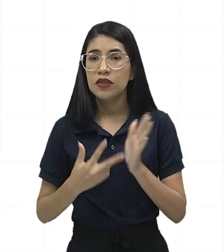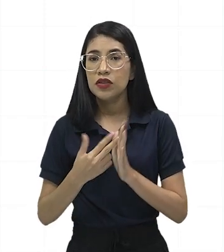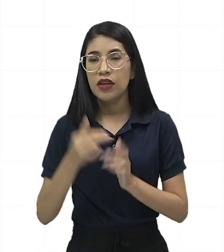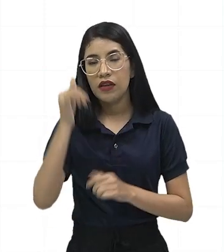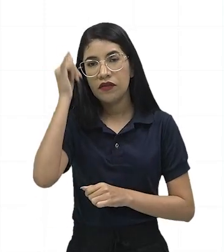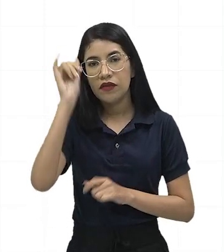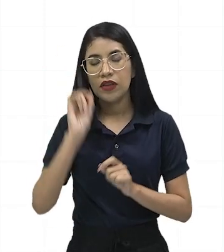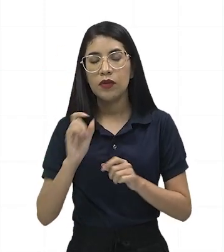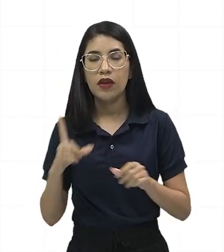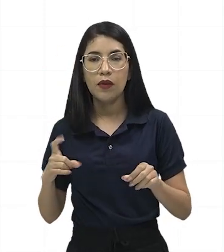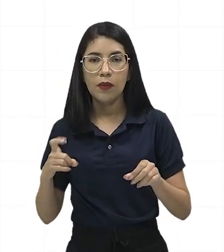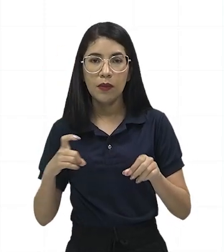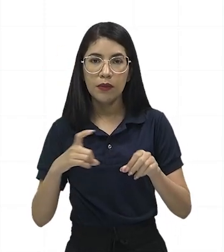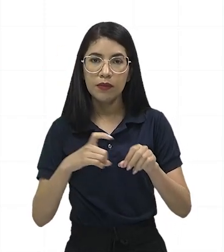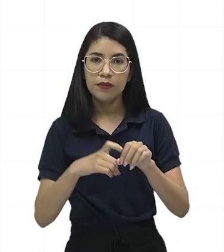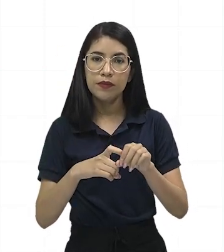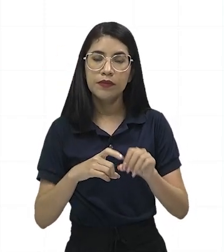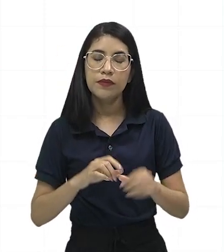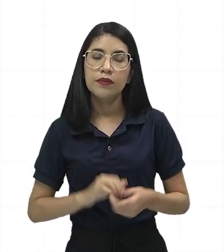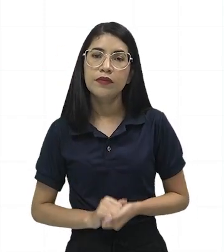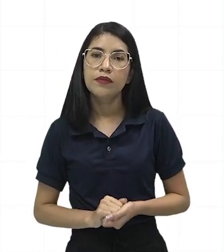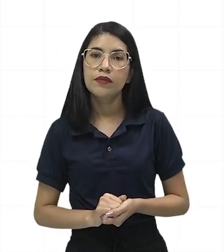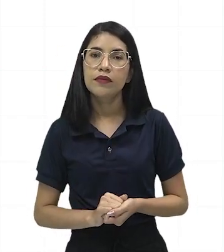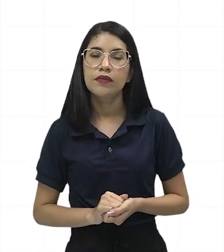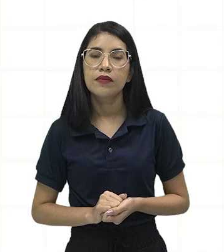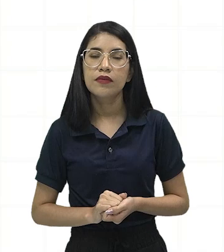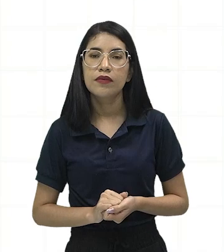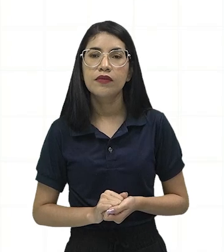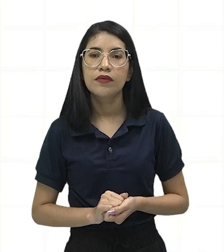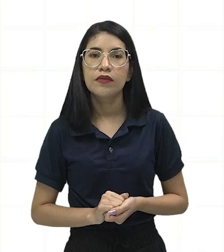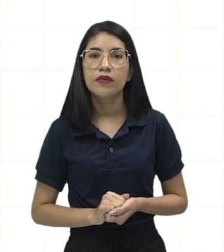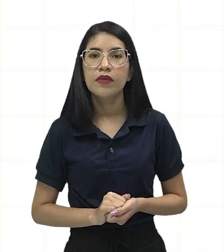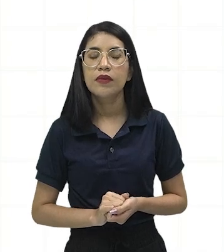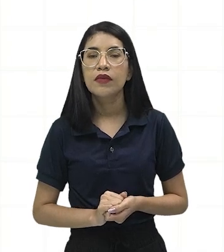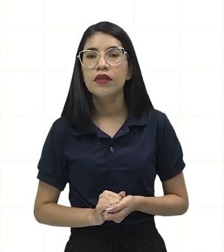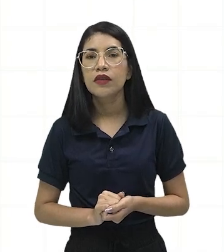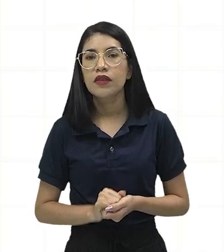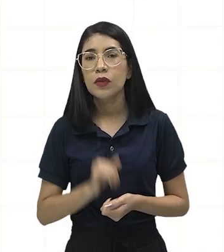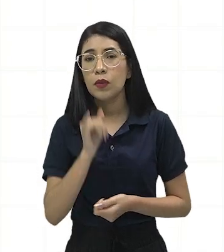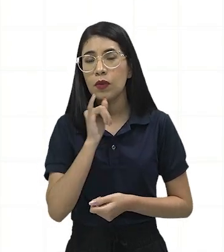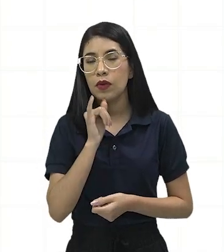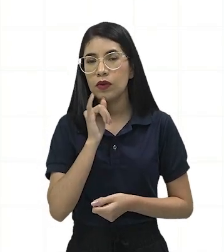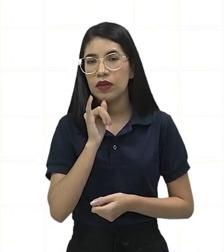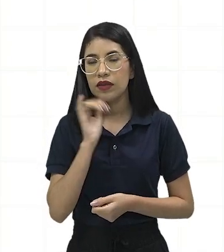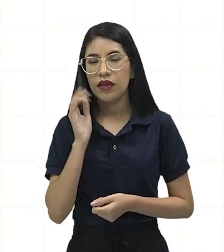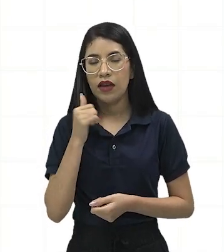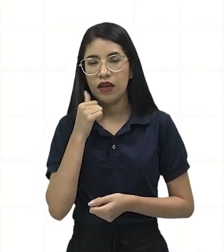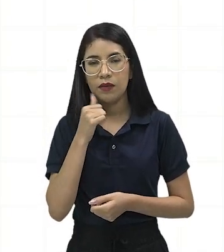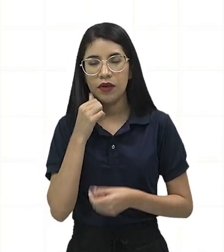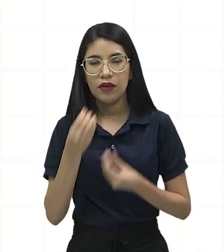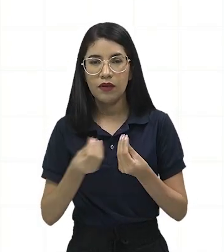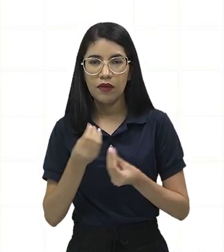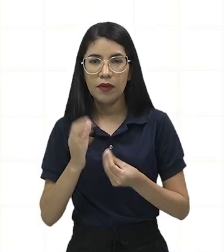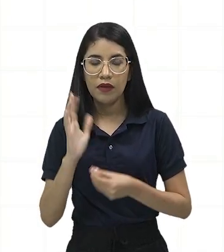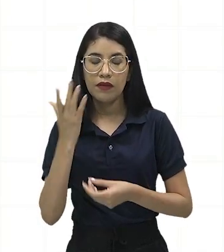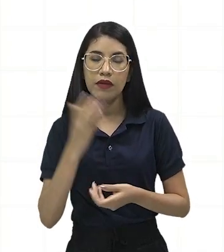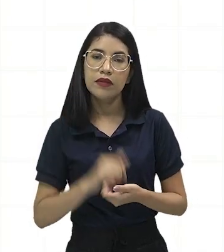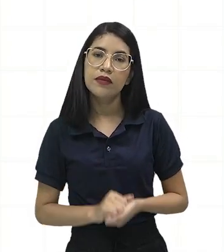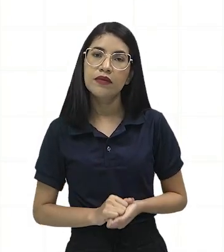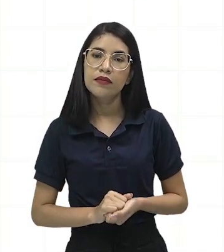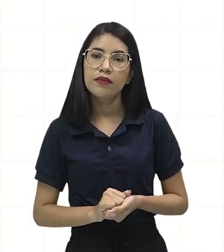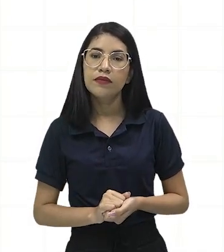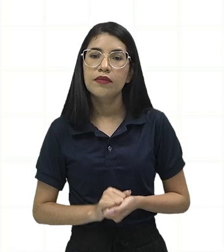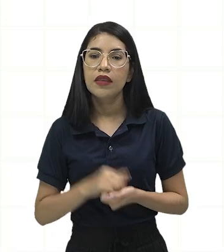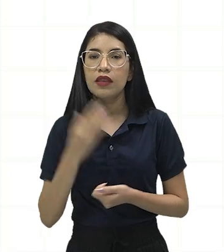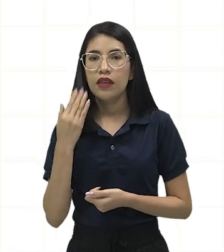dos espermatozoides com o ovócito. Aí no caso, né, das mulheres, tá, gente? No aparelho reprodutivo das mulheres. A gente